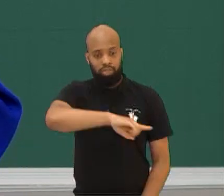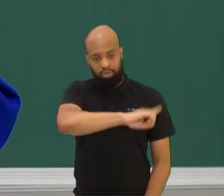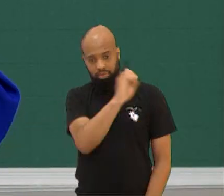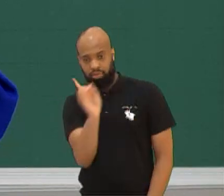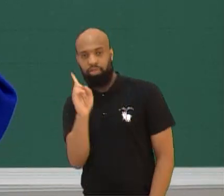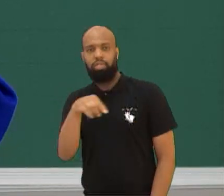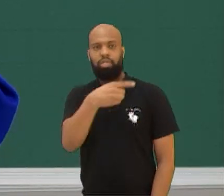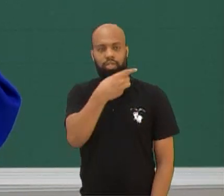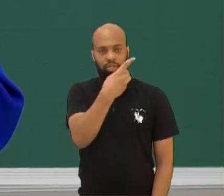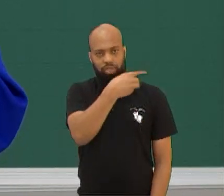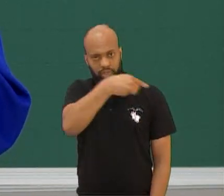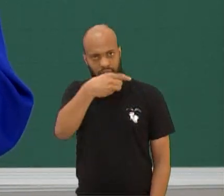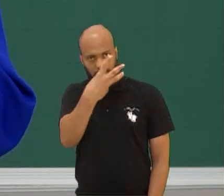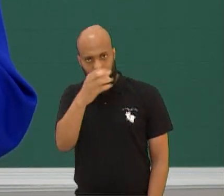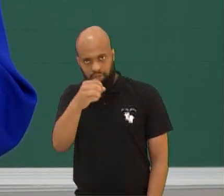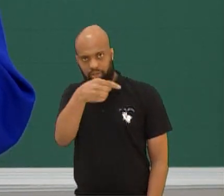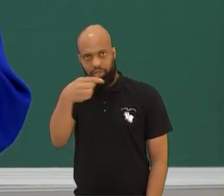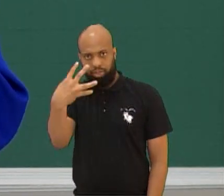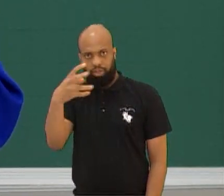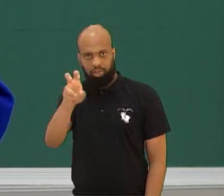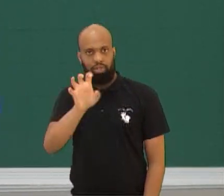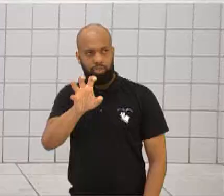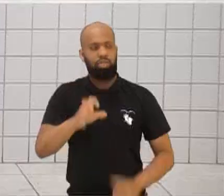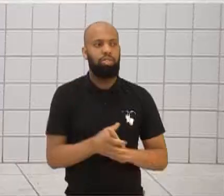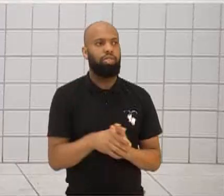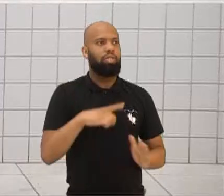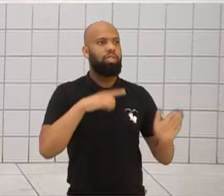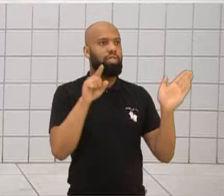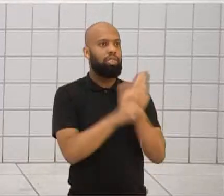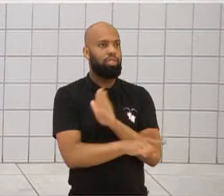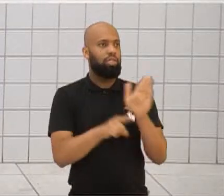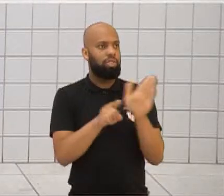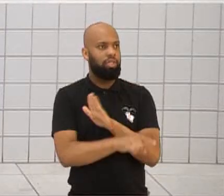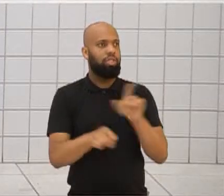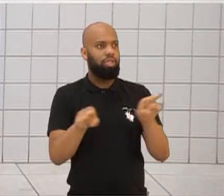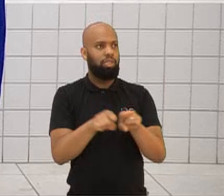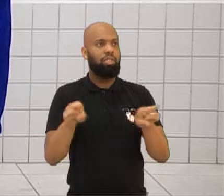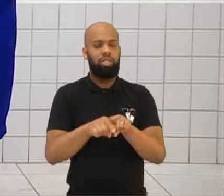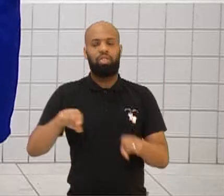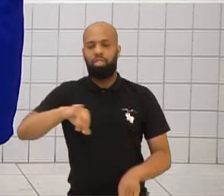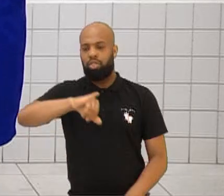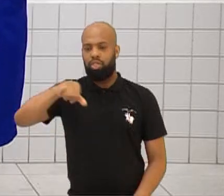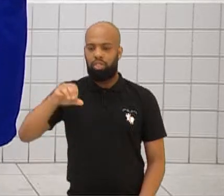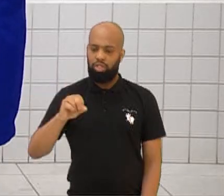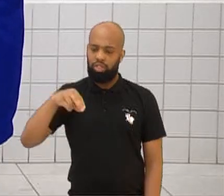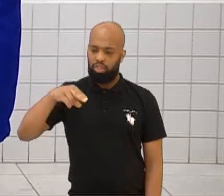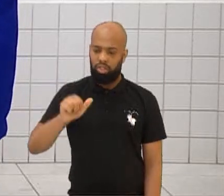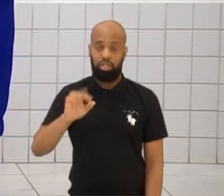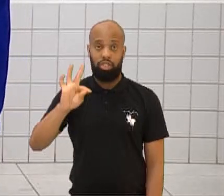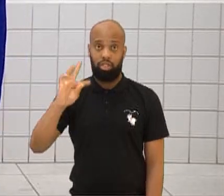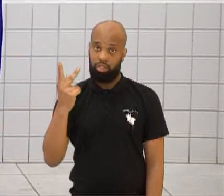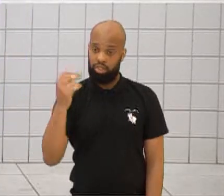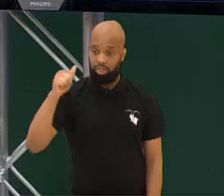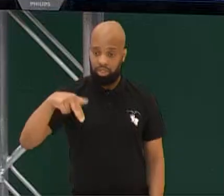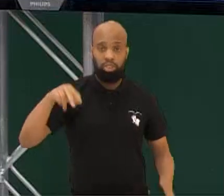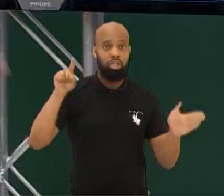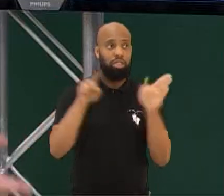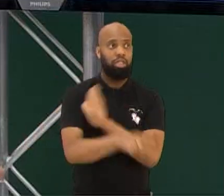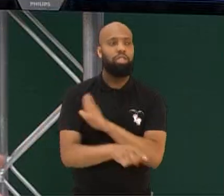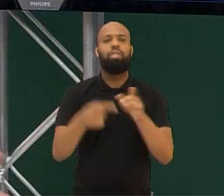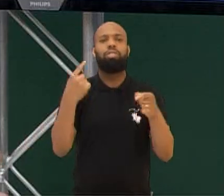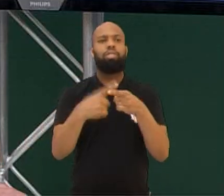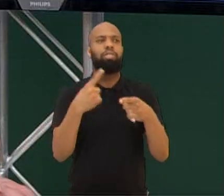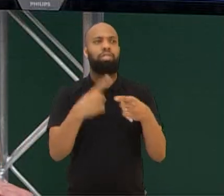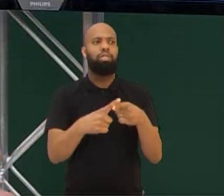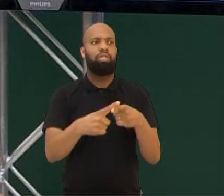45 daí. Tudo bem, Luciano? Também tem uma perguntinha aqui. O Jonathan, ele está perguntando por quê. O Jonathan Henrique, ele fala assim, por